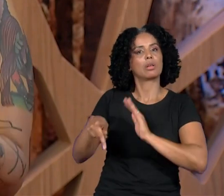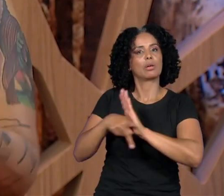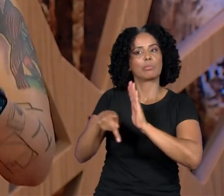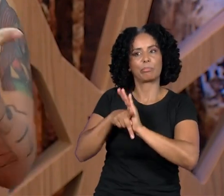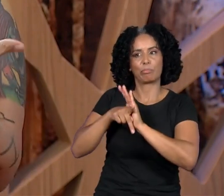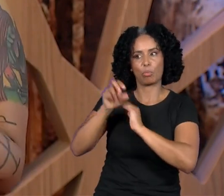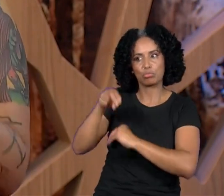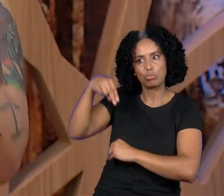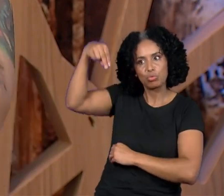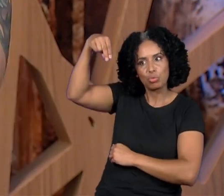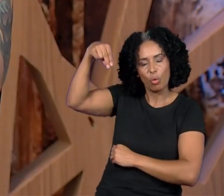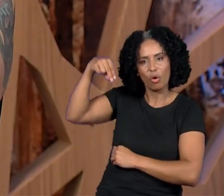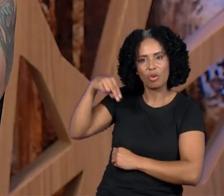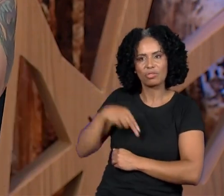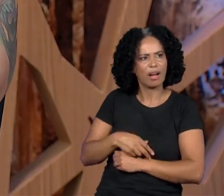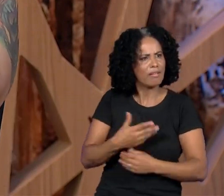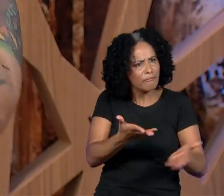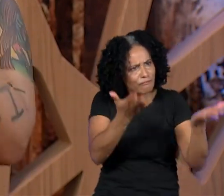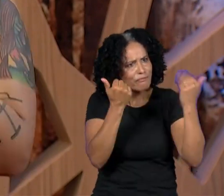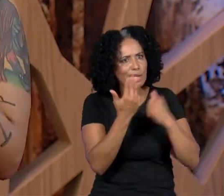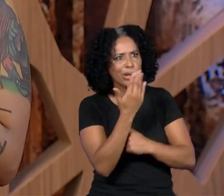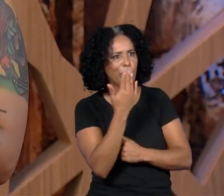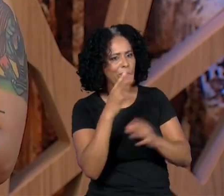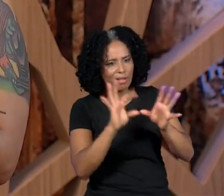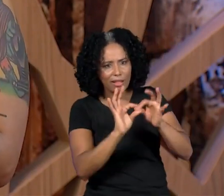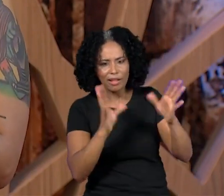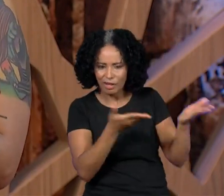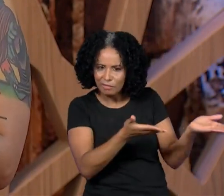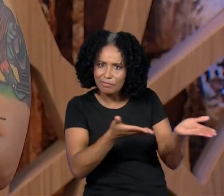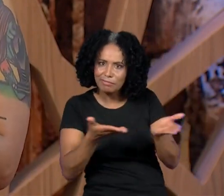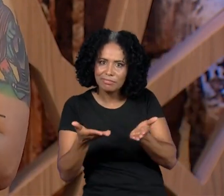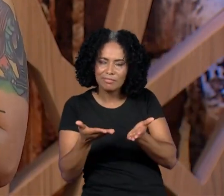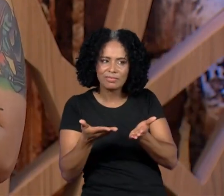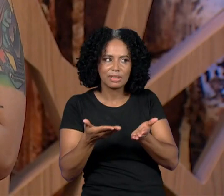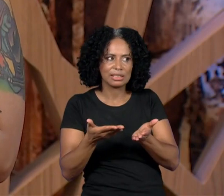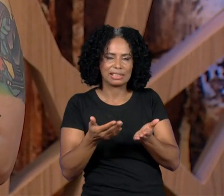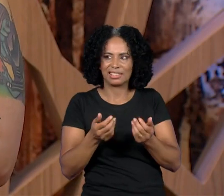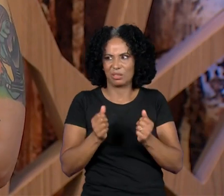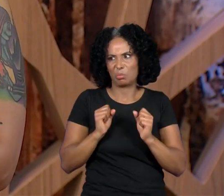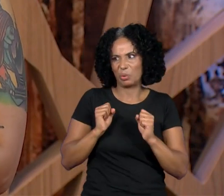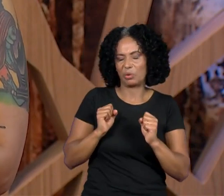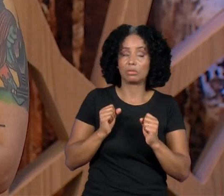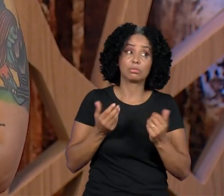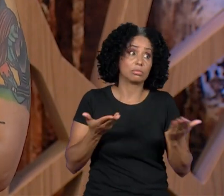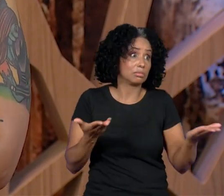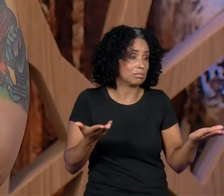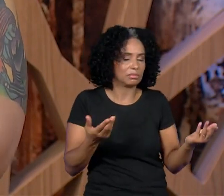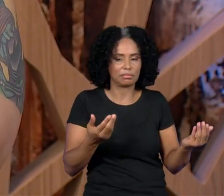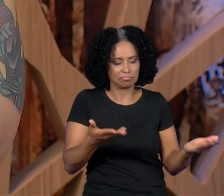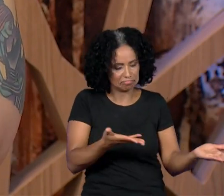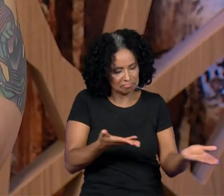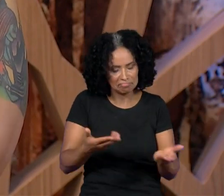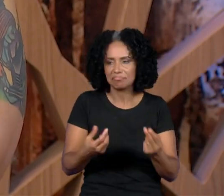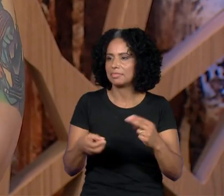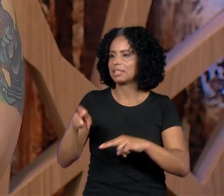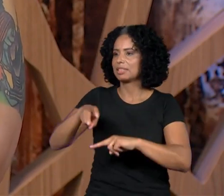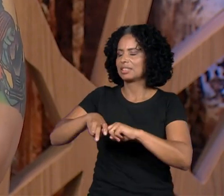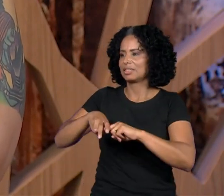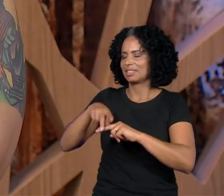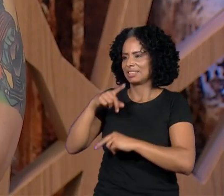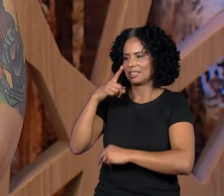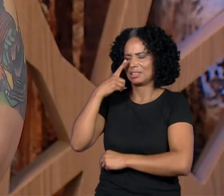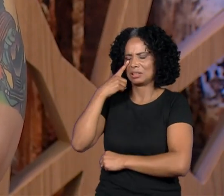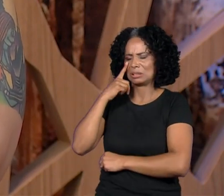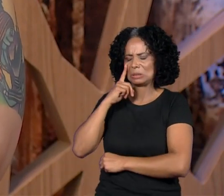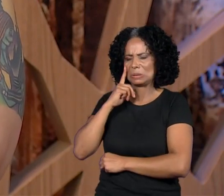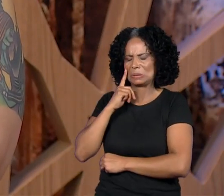Ela, cara, eu quero que você goste, você nunca comeu isso. E aí, enquanto eu estava comendo, meio que me deu a vontade de chorar. E eu pensei, queria tanto que a